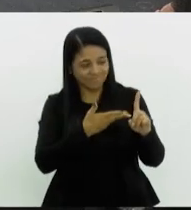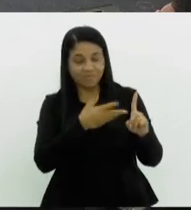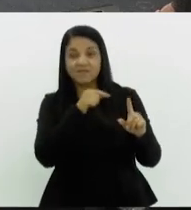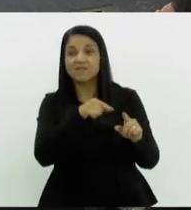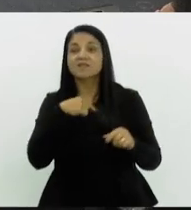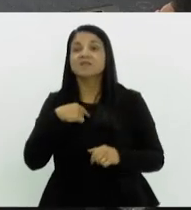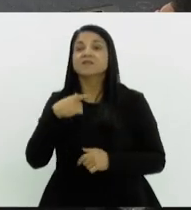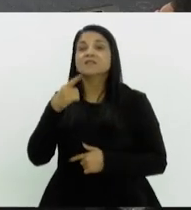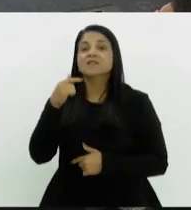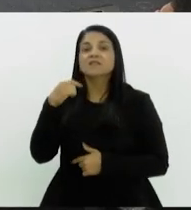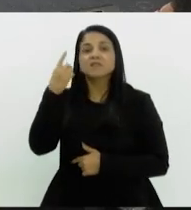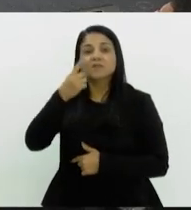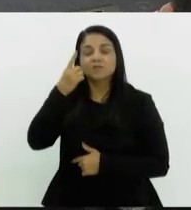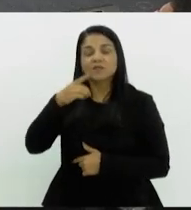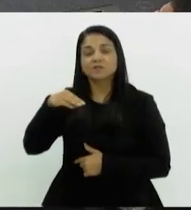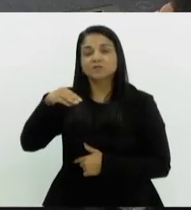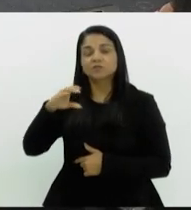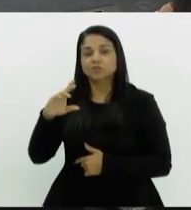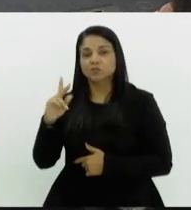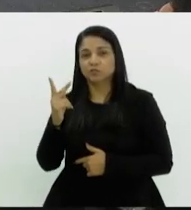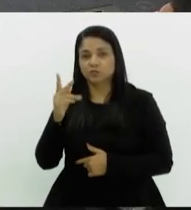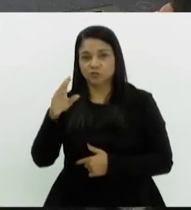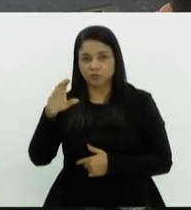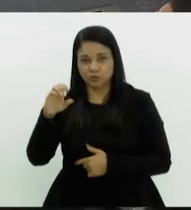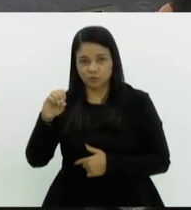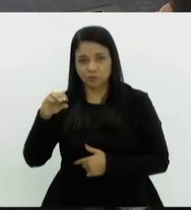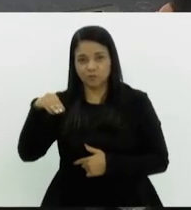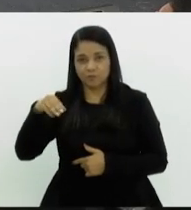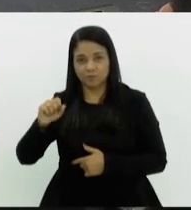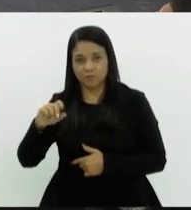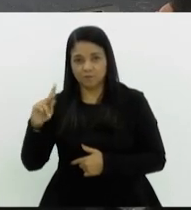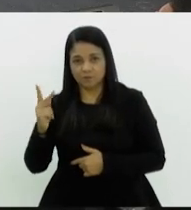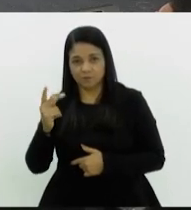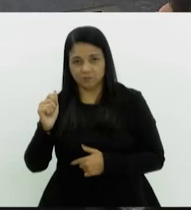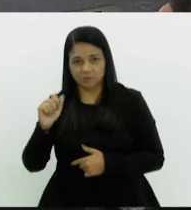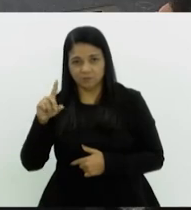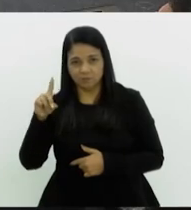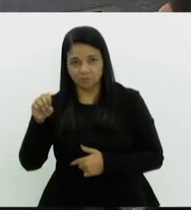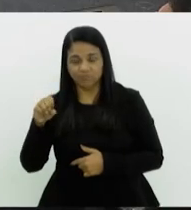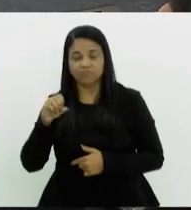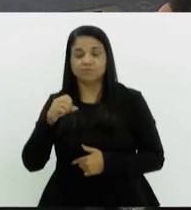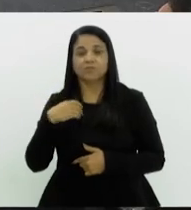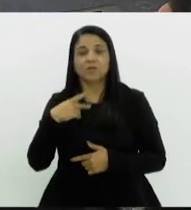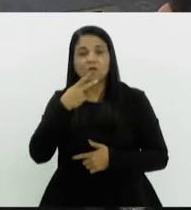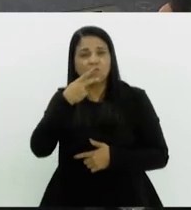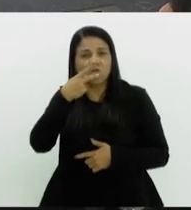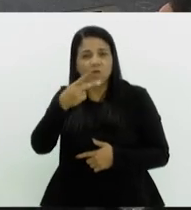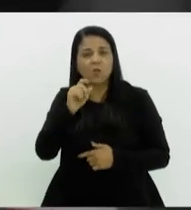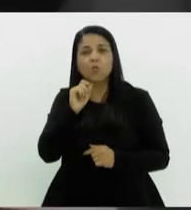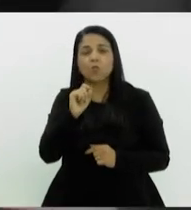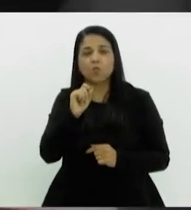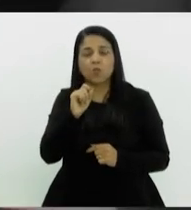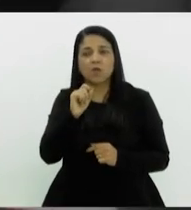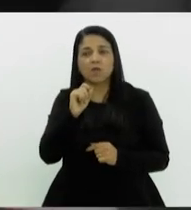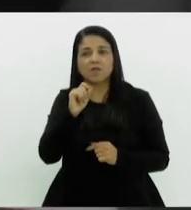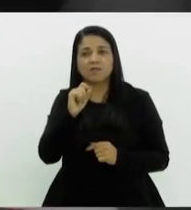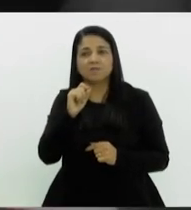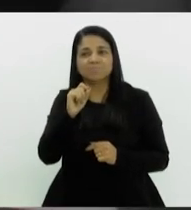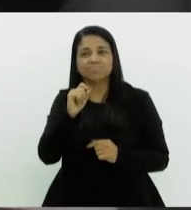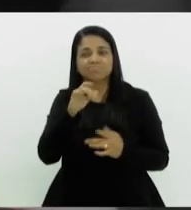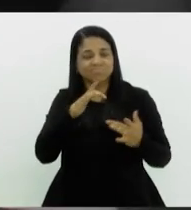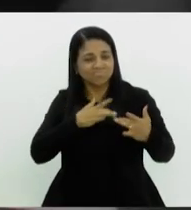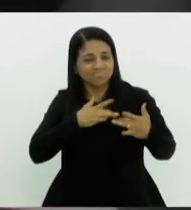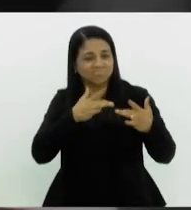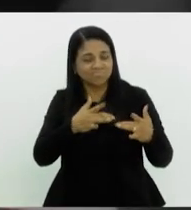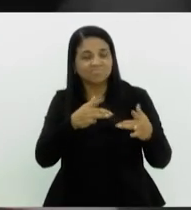Chico Machado. Eu quero dizer especialmente que me congratulo com a esposa